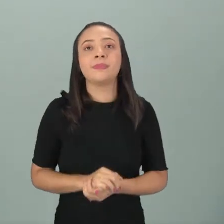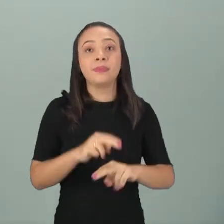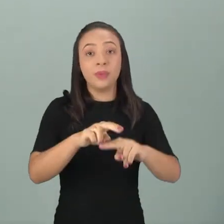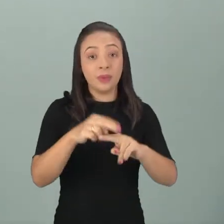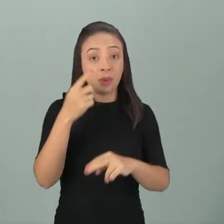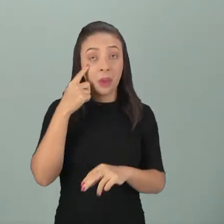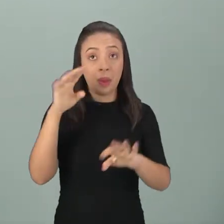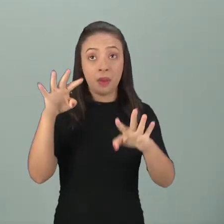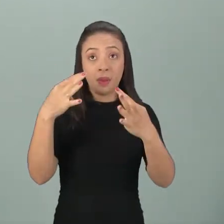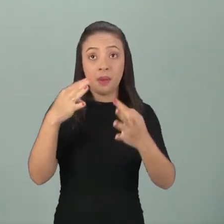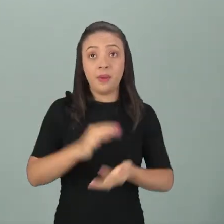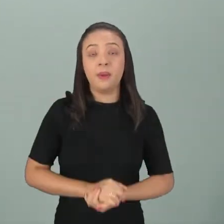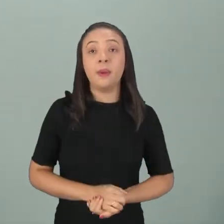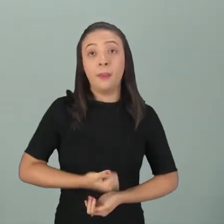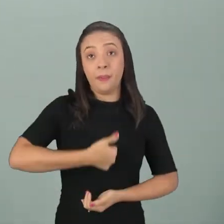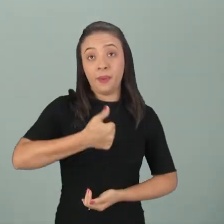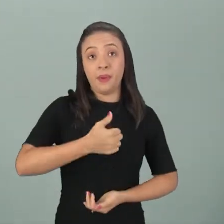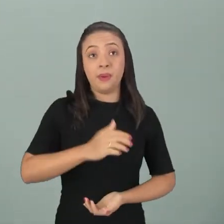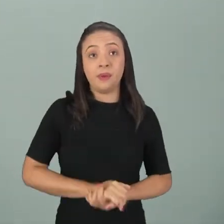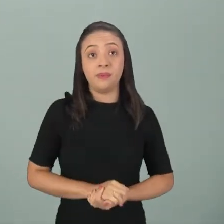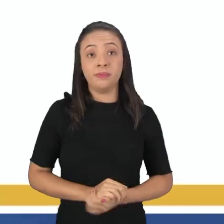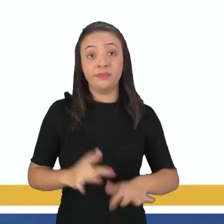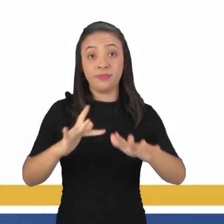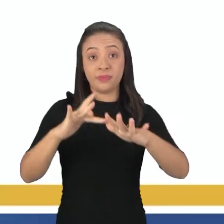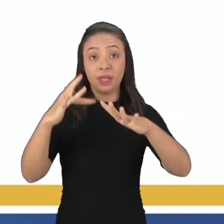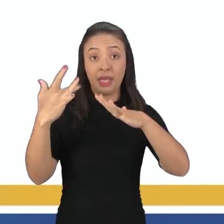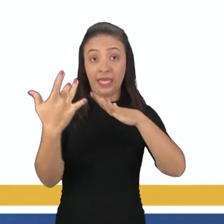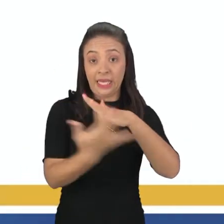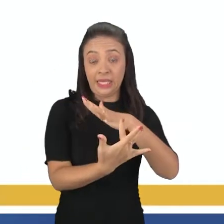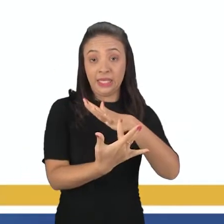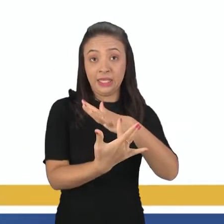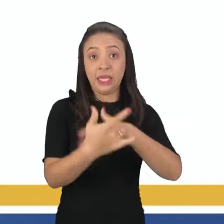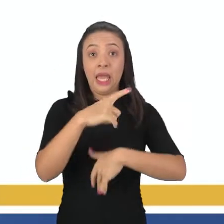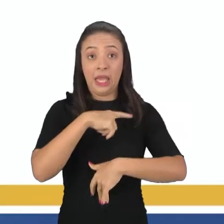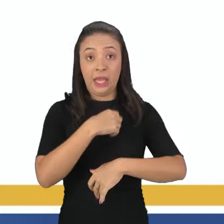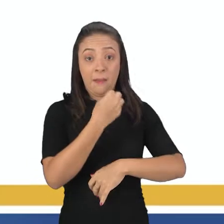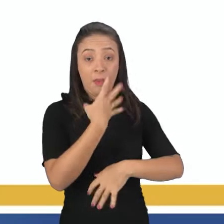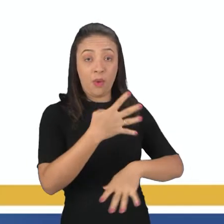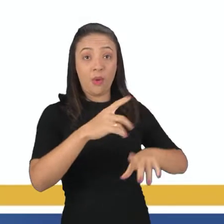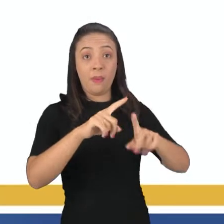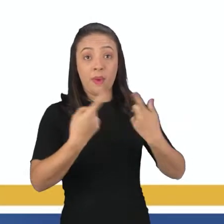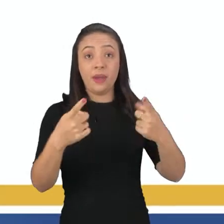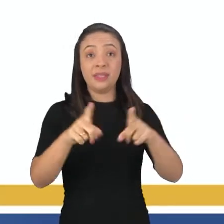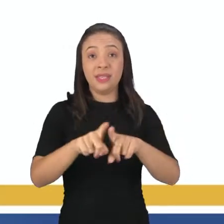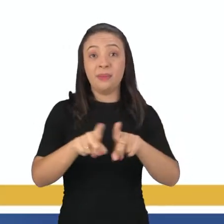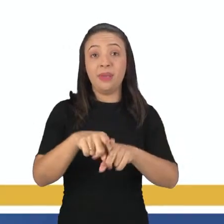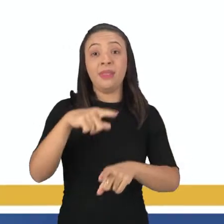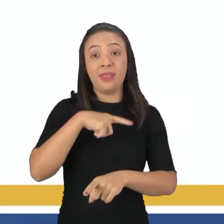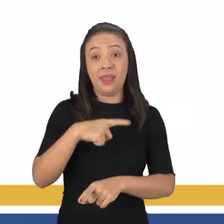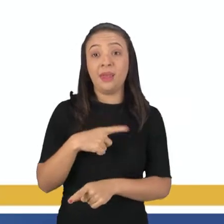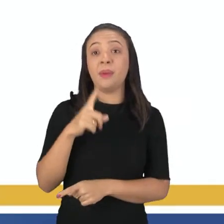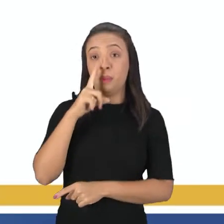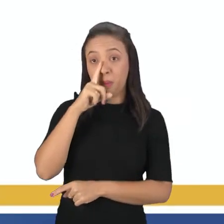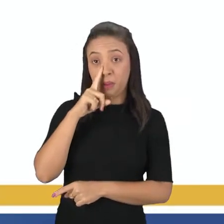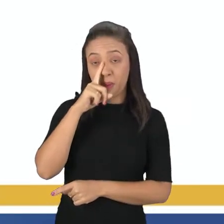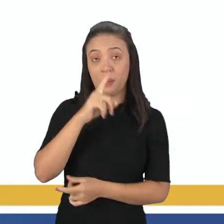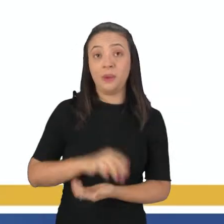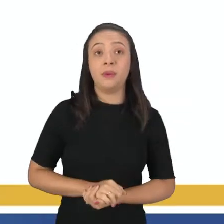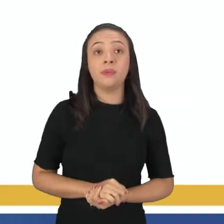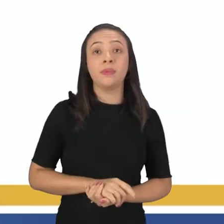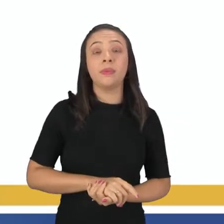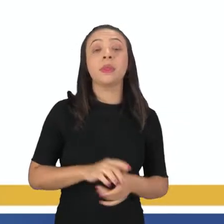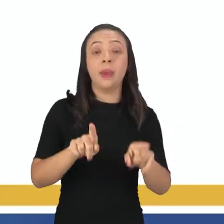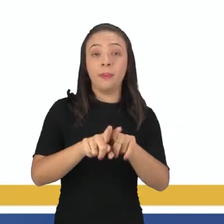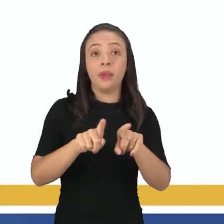aí esses exemplos. Primeiro, redes sociais oferecem vantagens, mas traz riscos. Depois